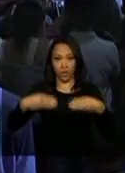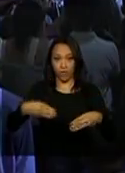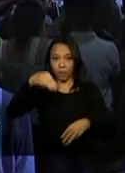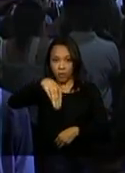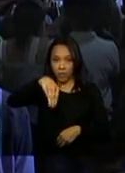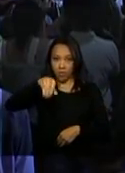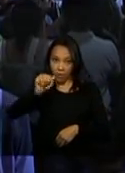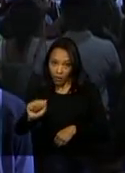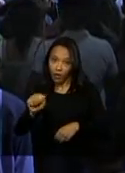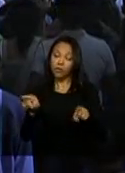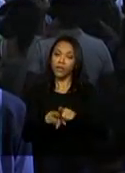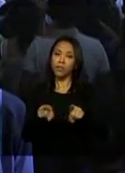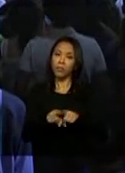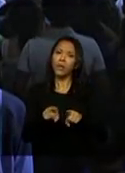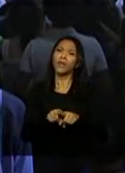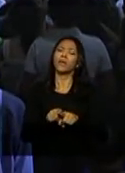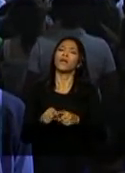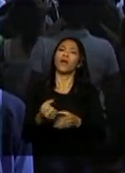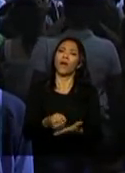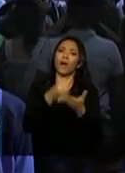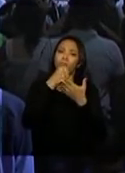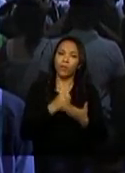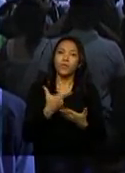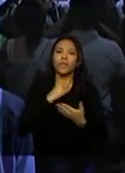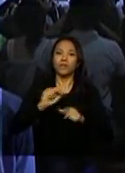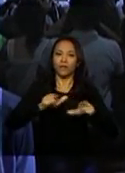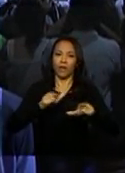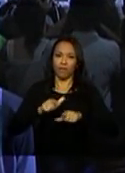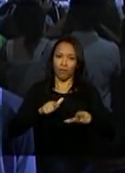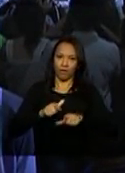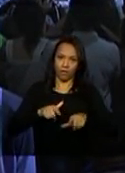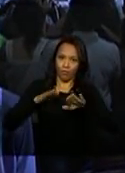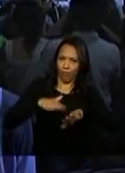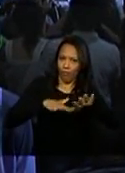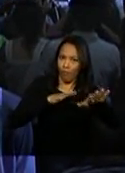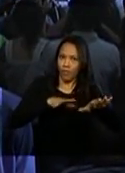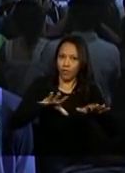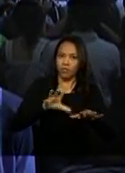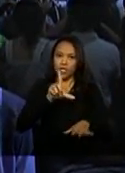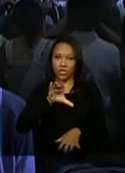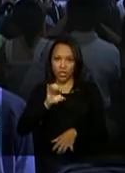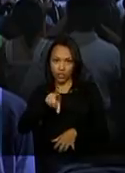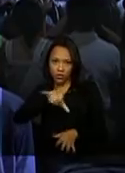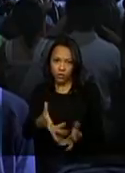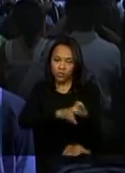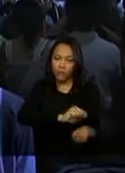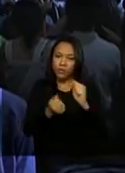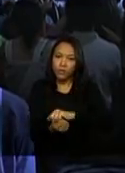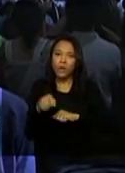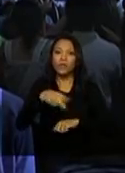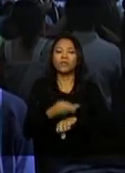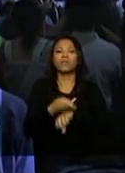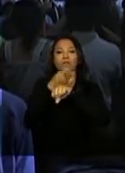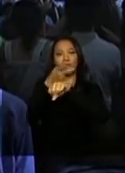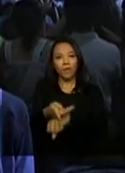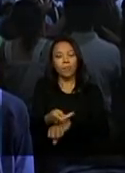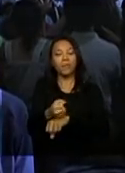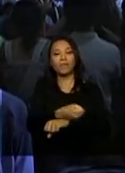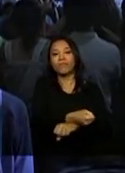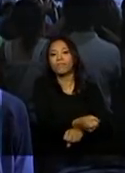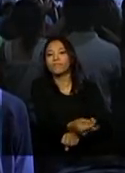Movimento Nacional dos Catadores e Catadoras de Materiais Recicláveis. Esse prêmio será entregue a